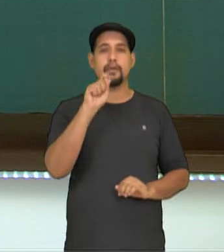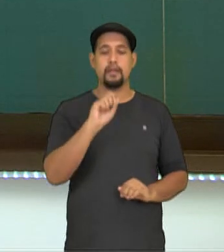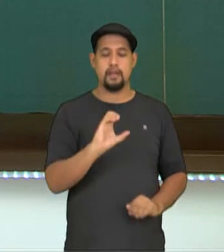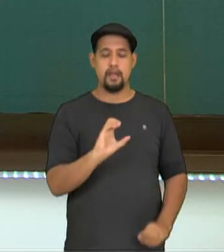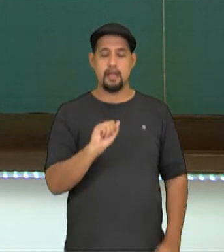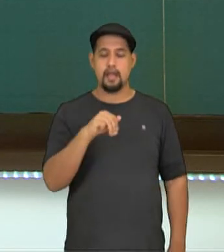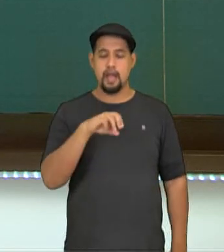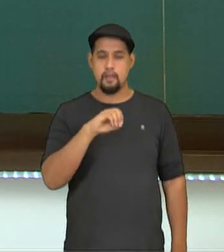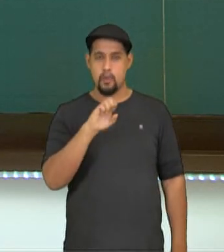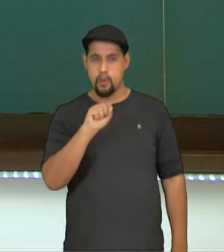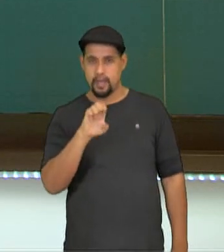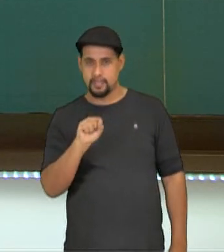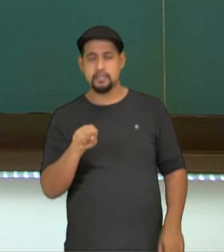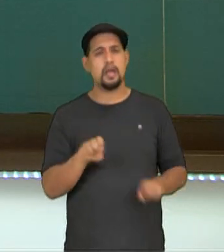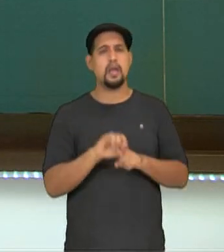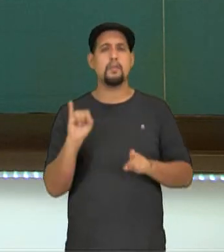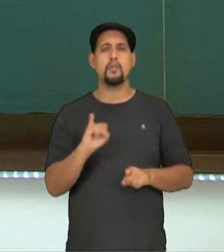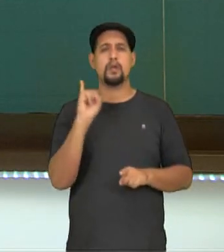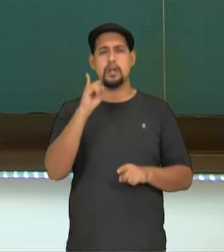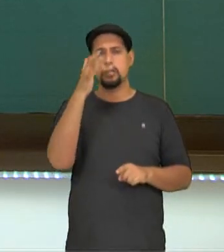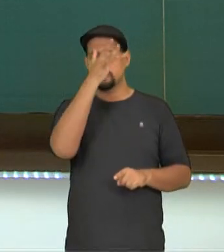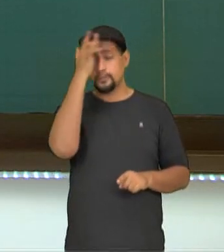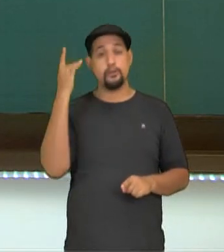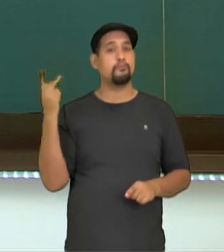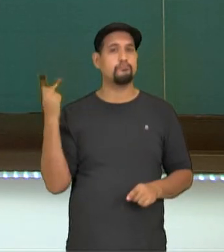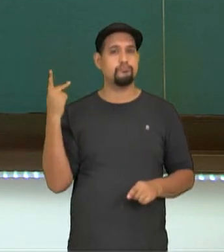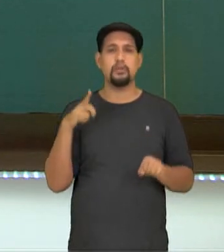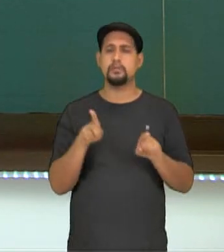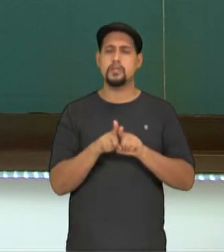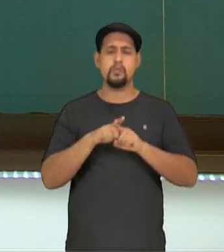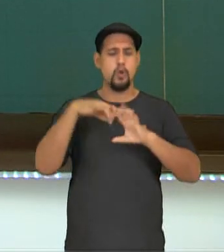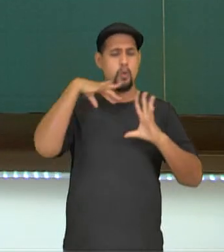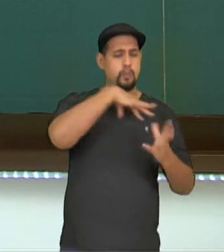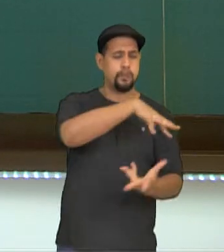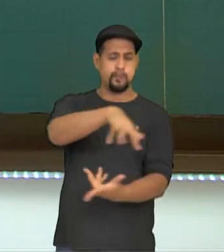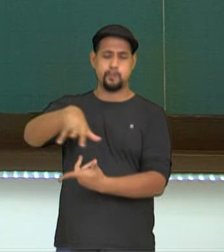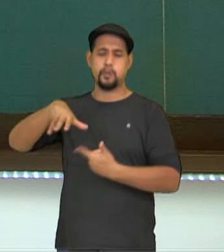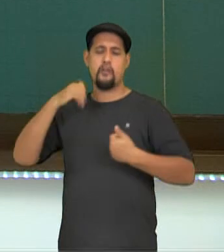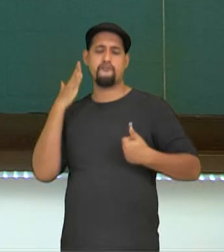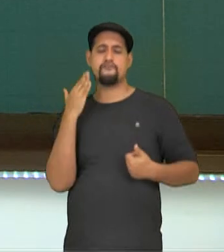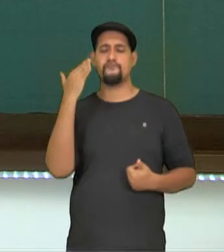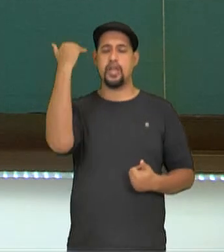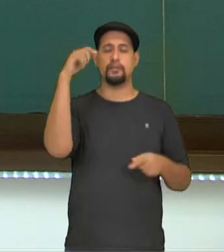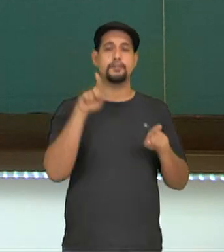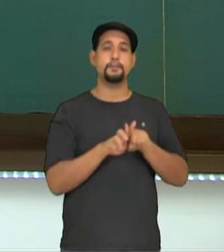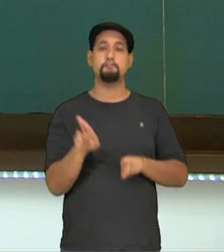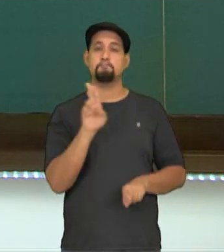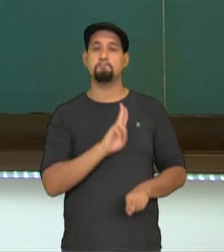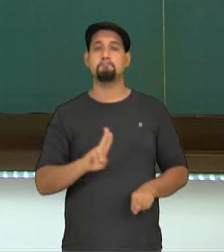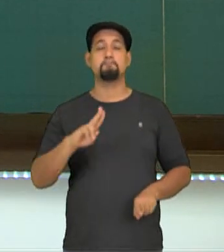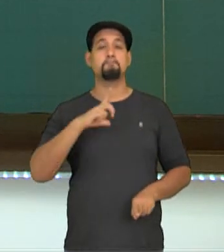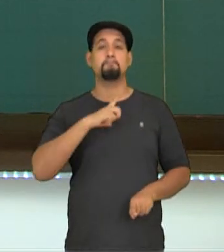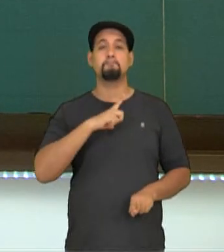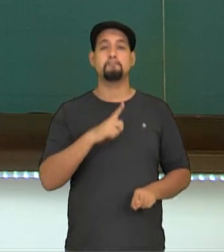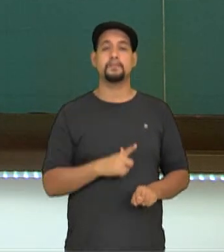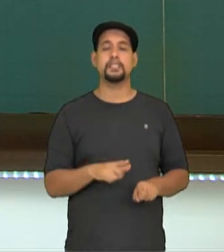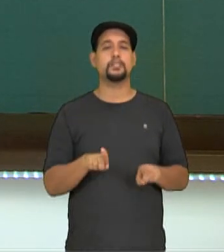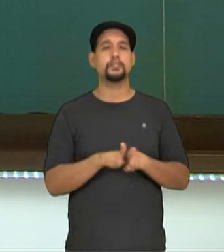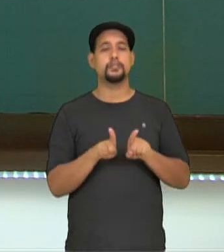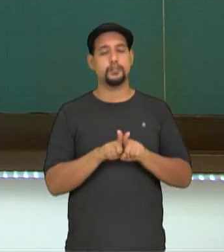e Shakespeare são importantes personalidades da literatura mundial. Os autores são influências de